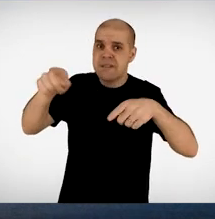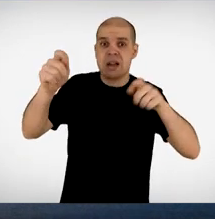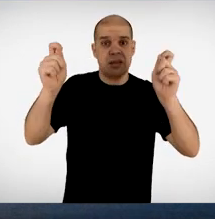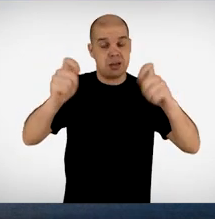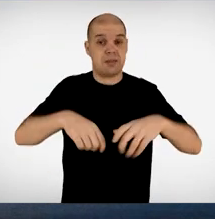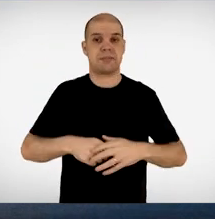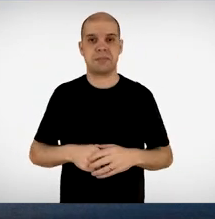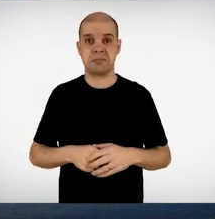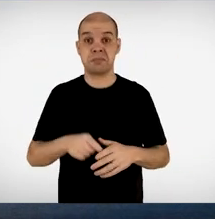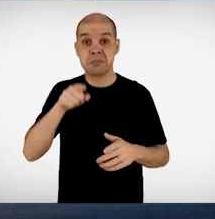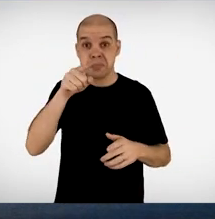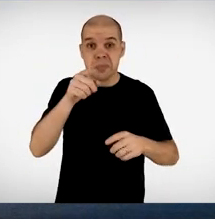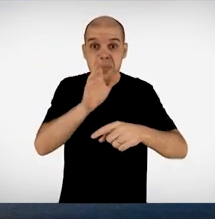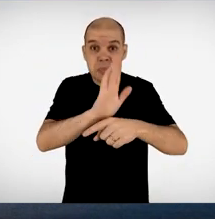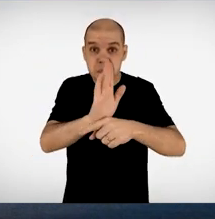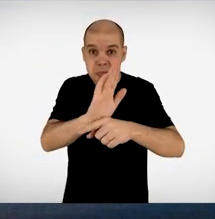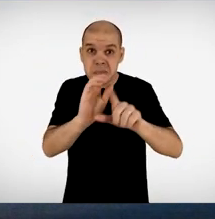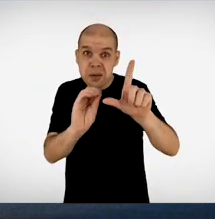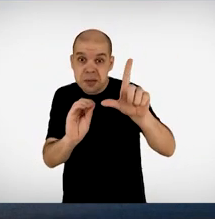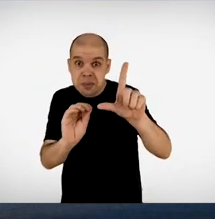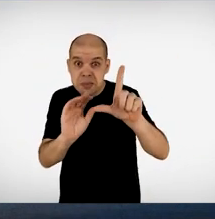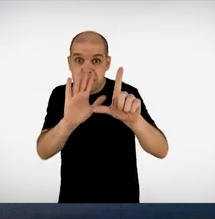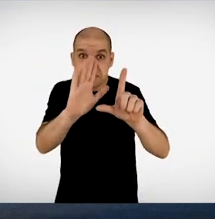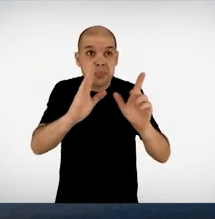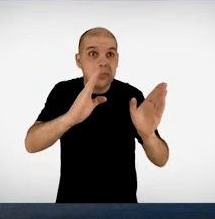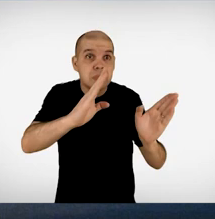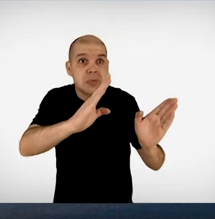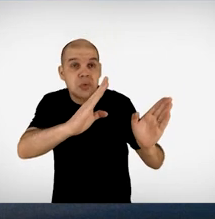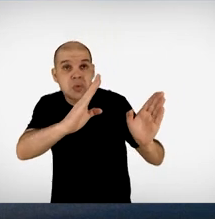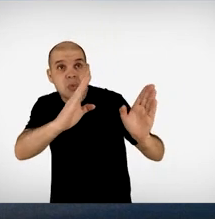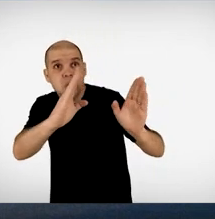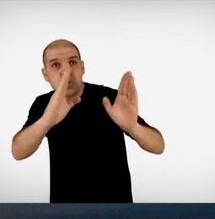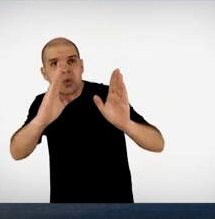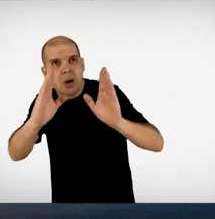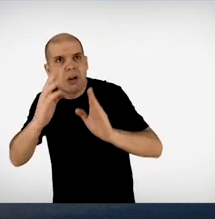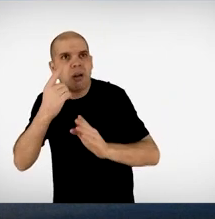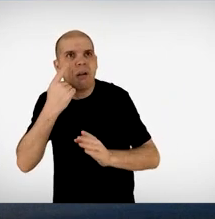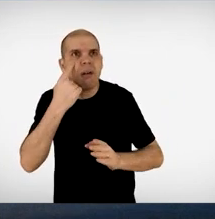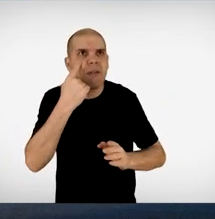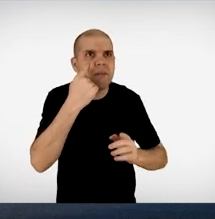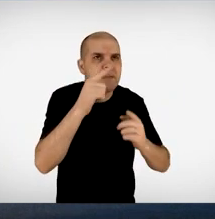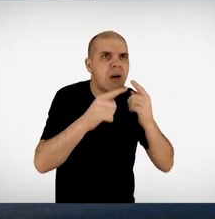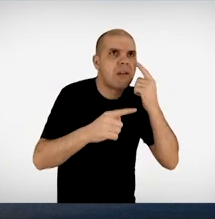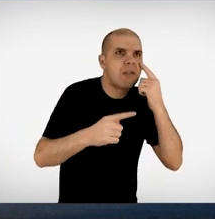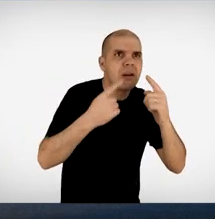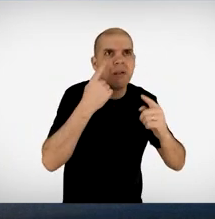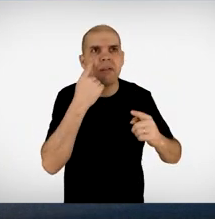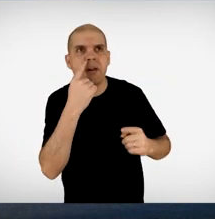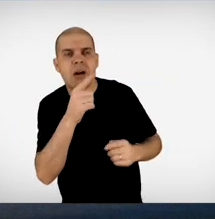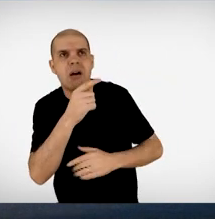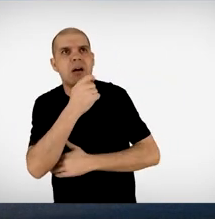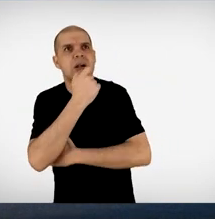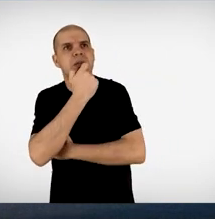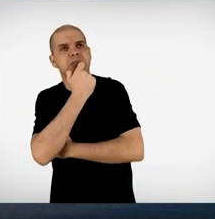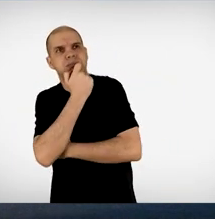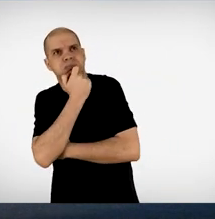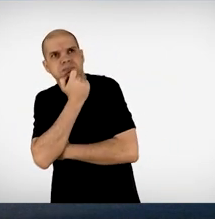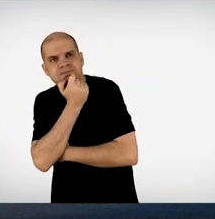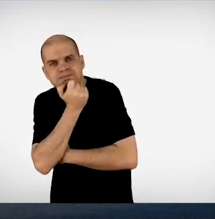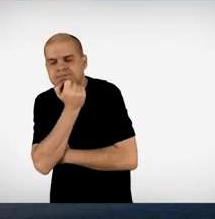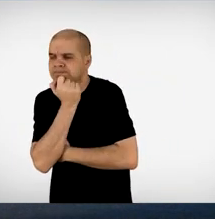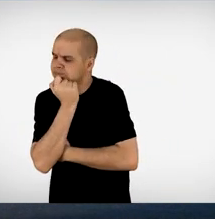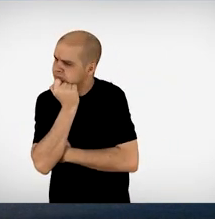do cinema, principalmente para quem se aproxima do outono ou do inverno da vida, meu caso, por